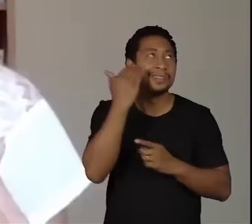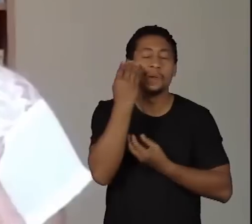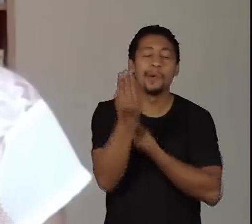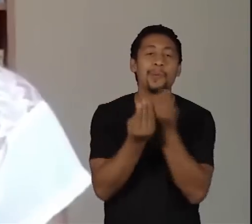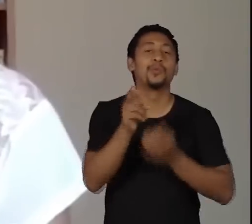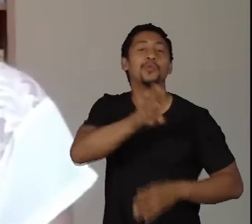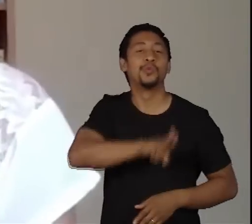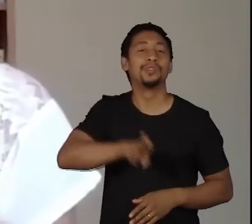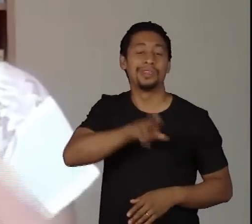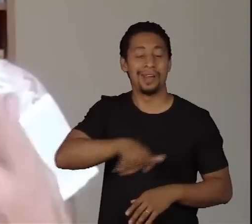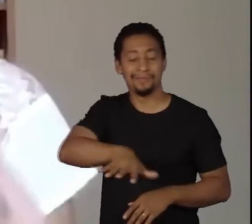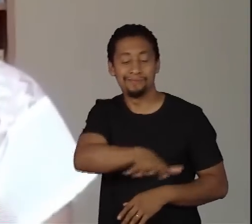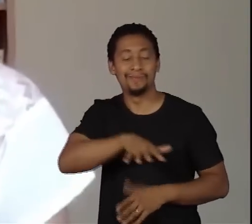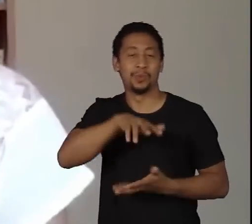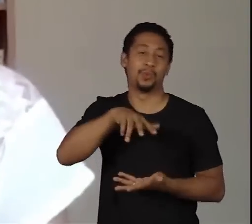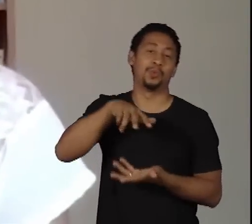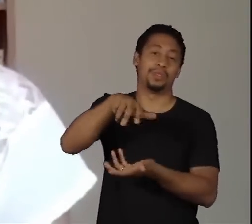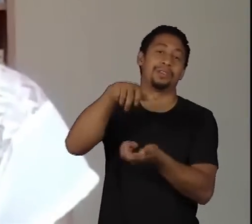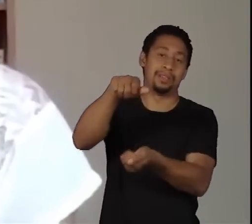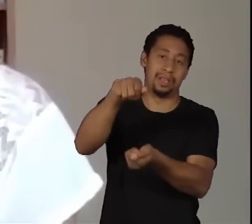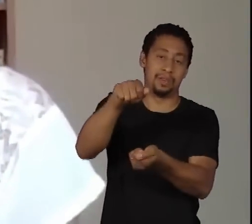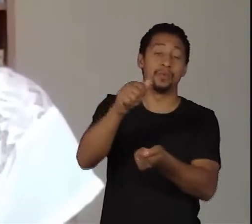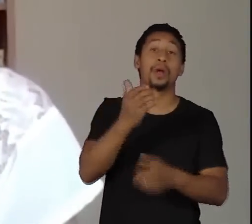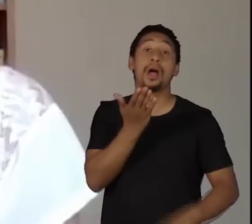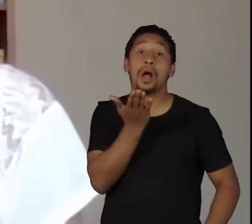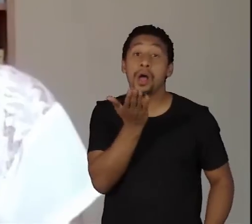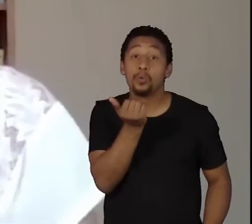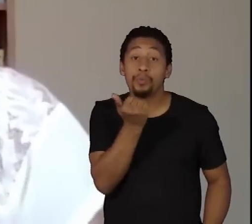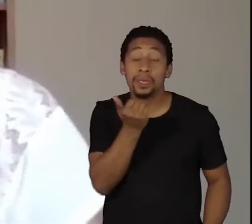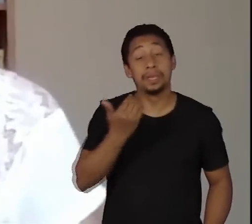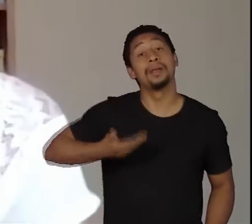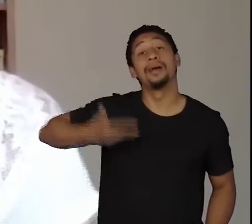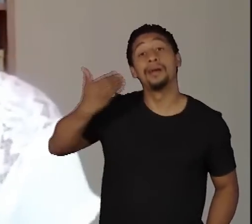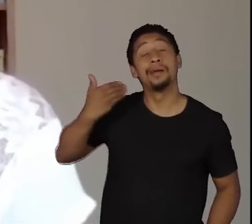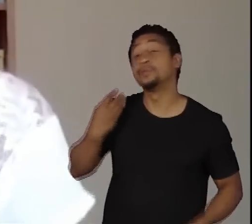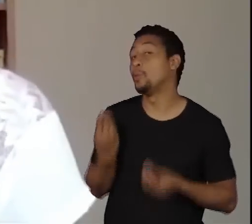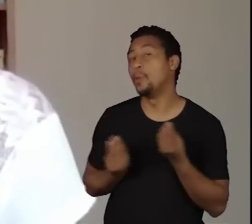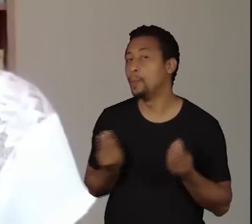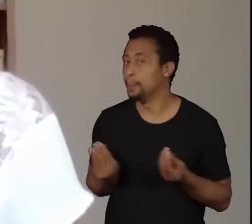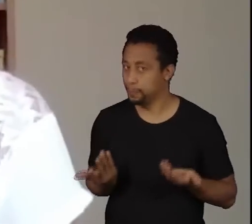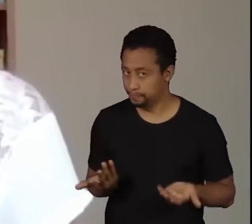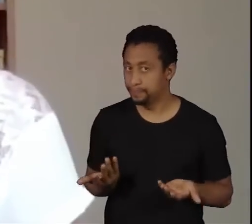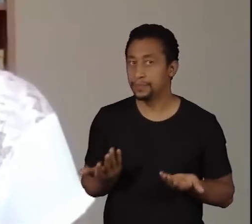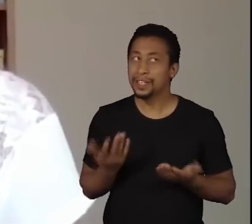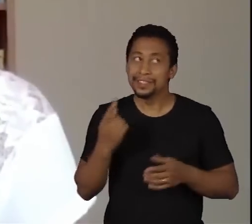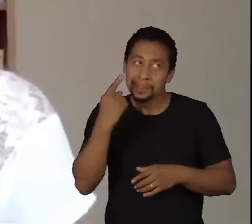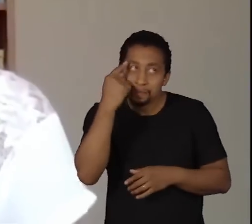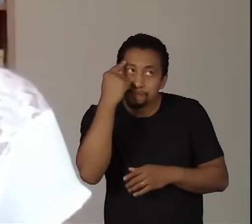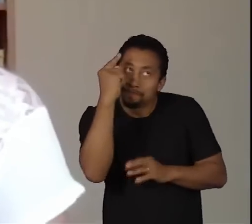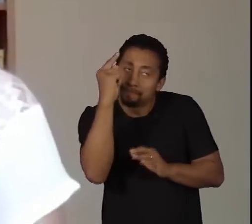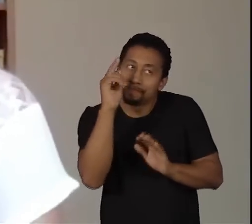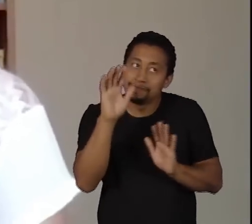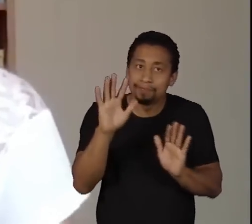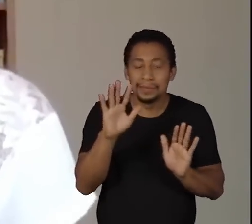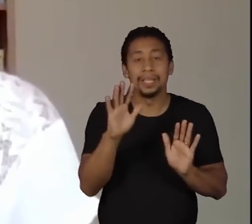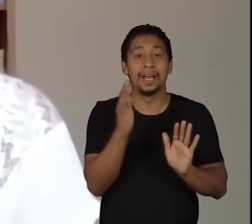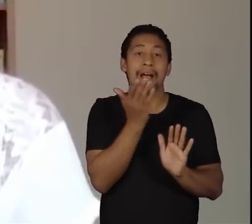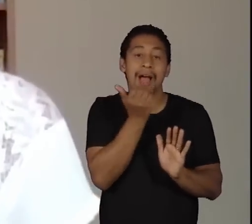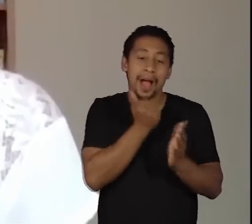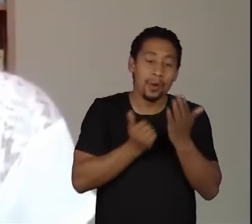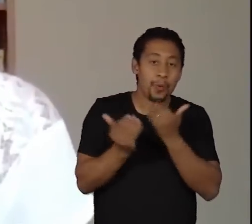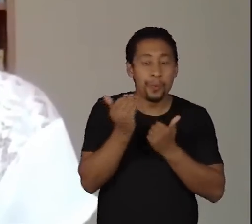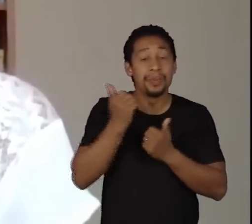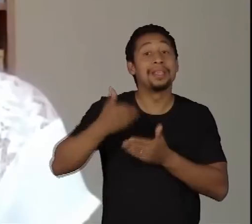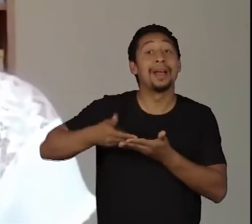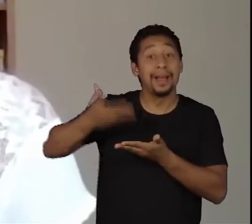maneira sustentável, como que era a nossa alimentação no passado, e a nossa hipótese é que a nossa alimentação no passado era muito